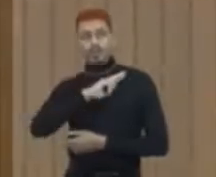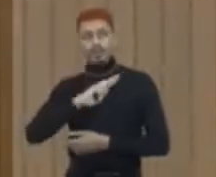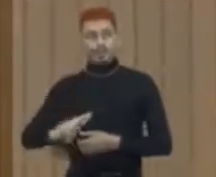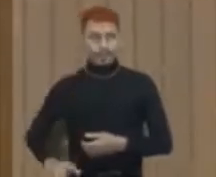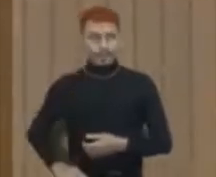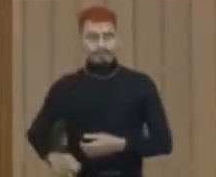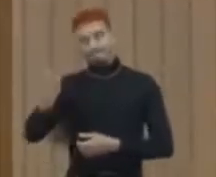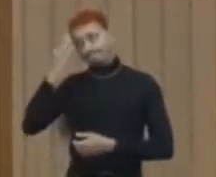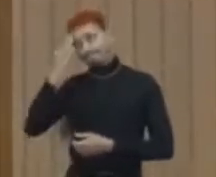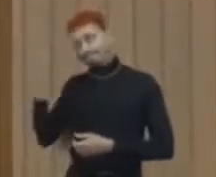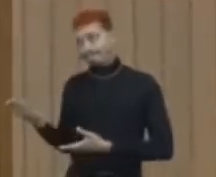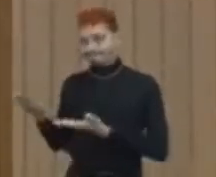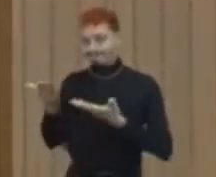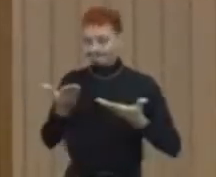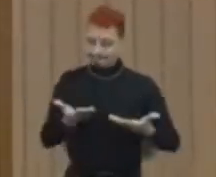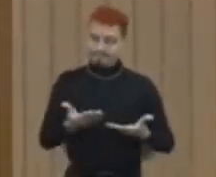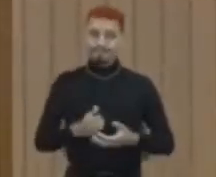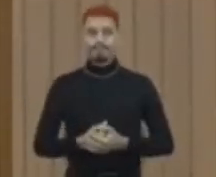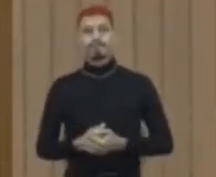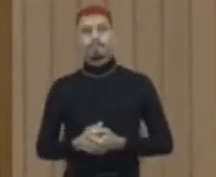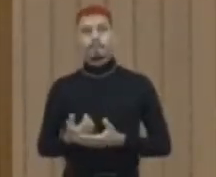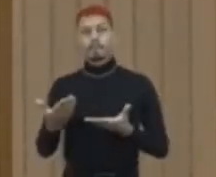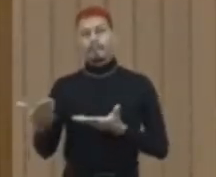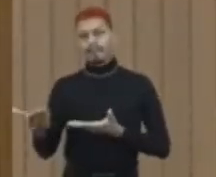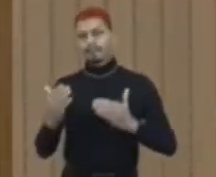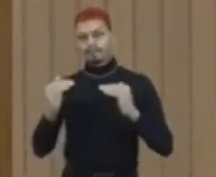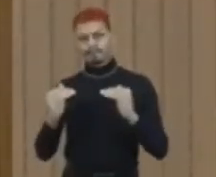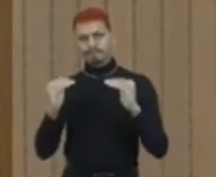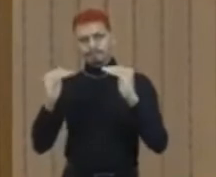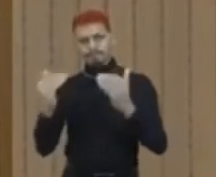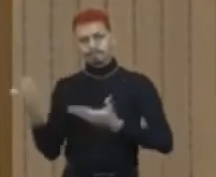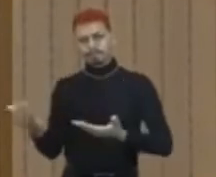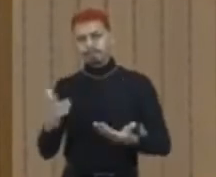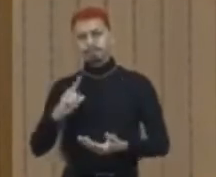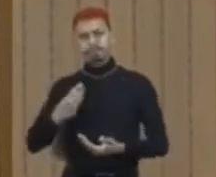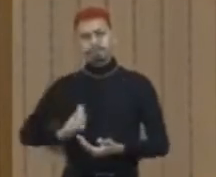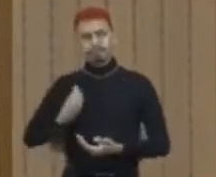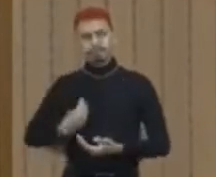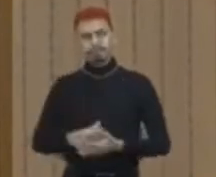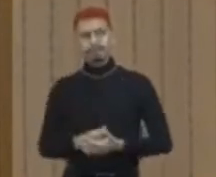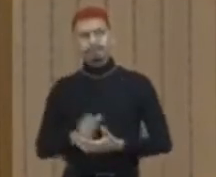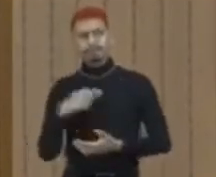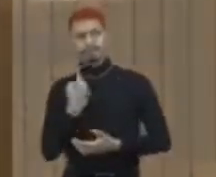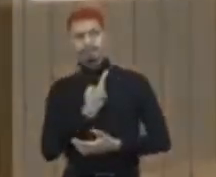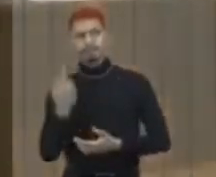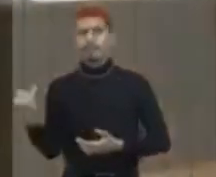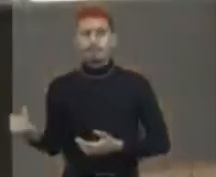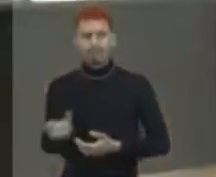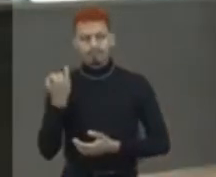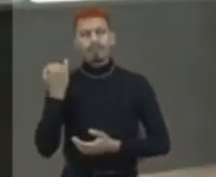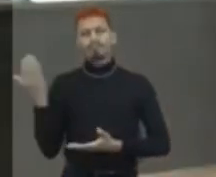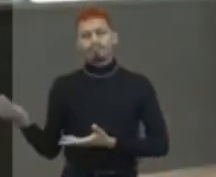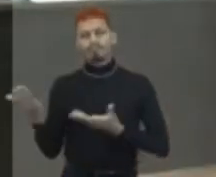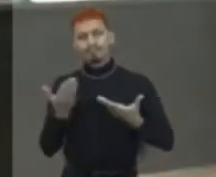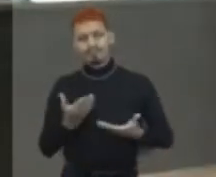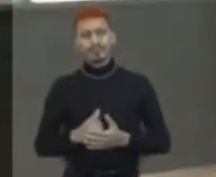Obrigado pela sua presença, presença de Vossa Excelência aqui. É muito importante para nós.